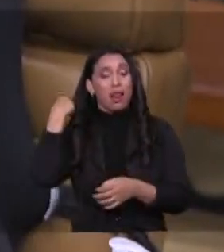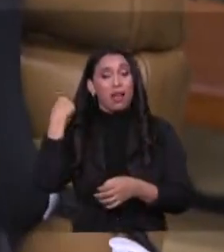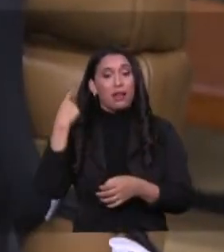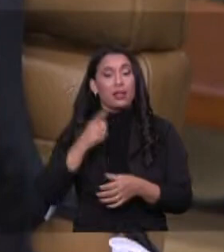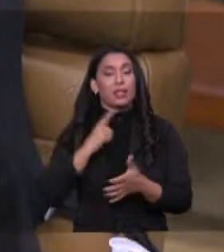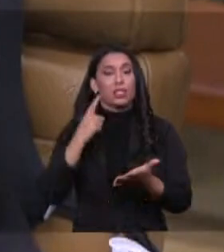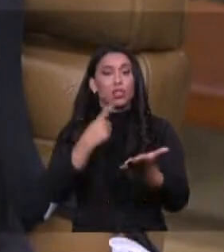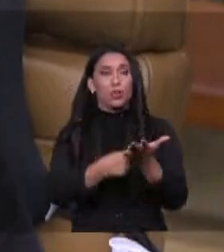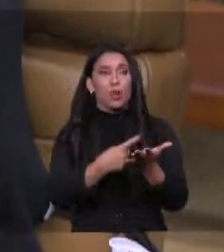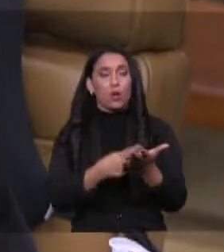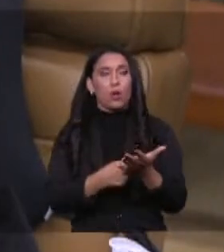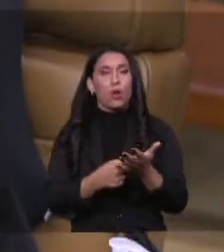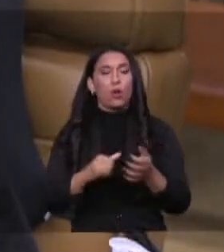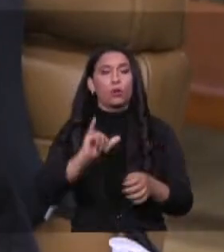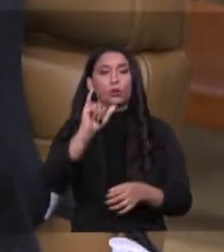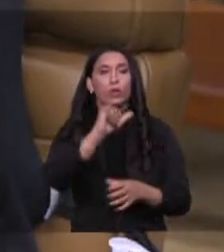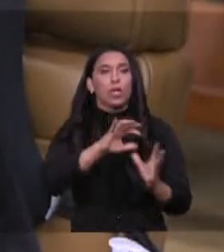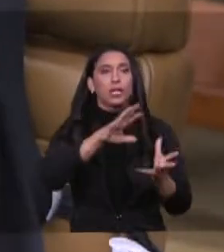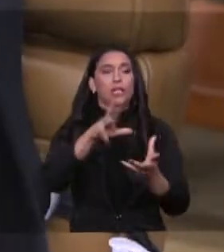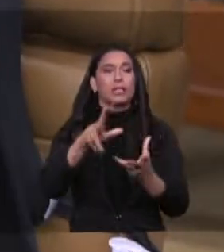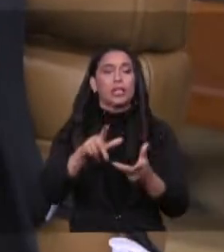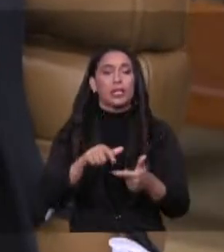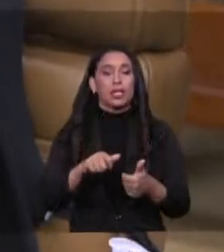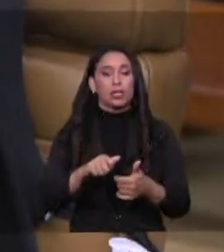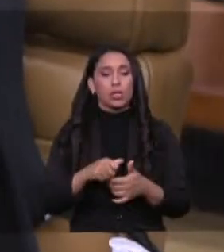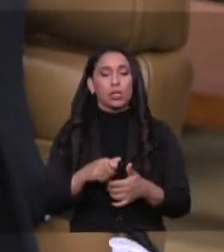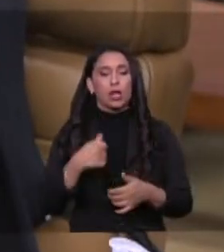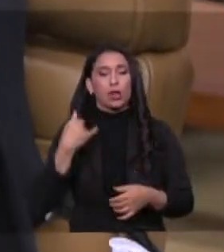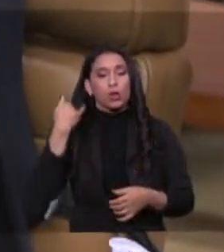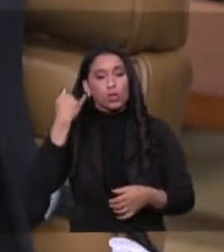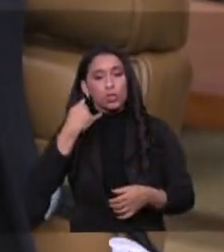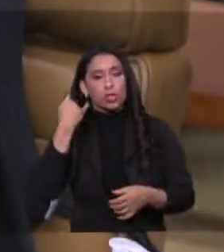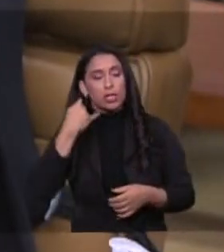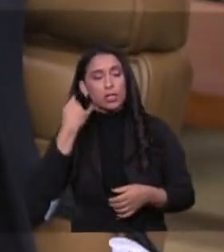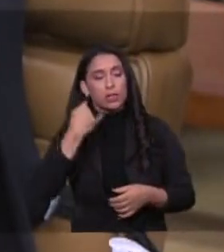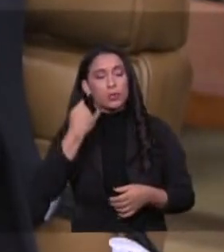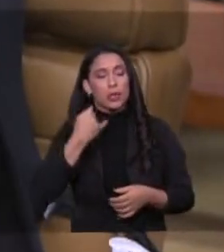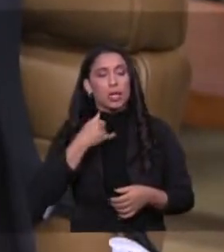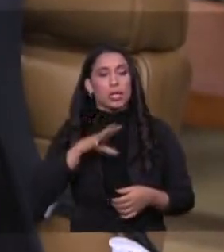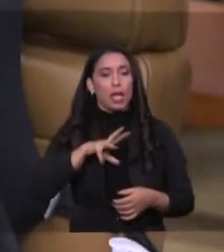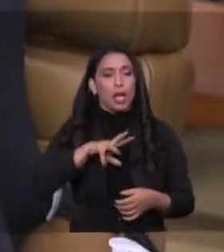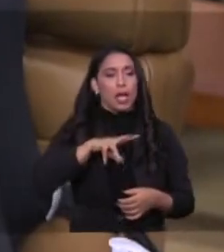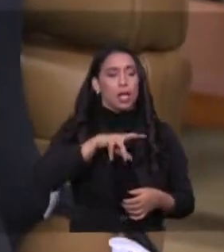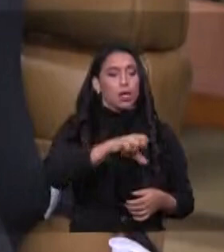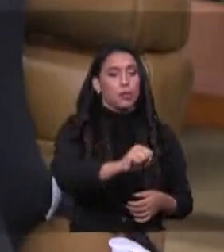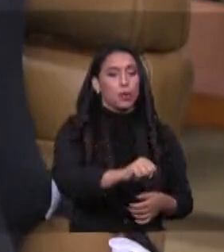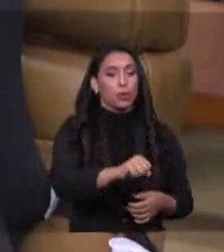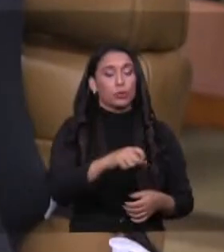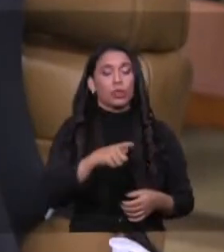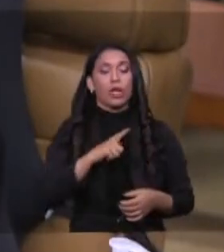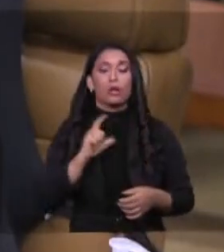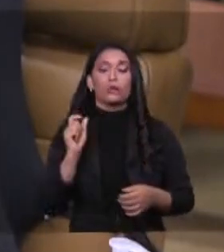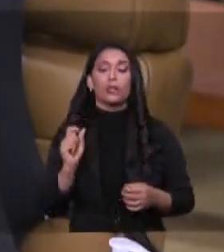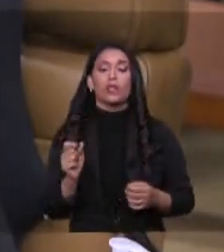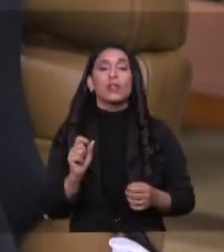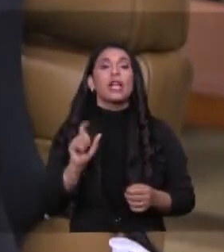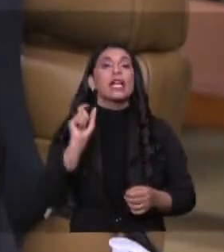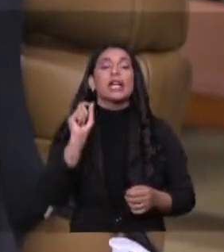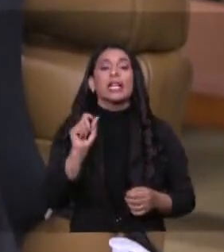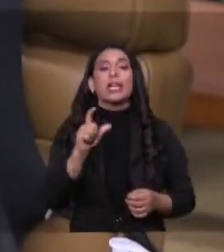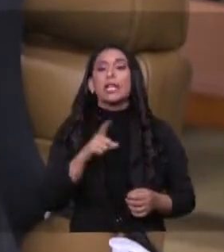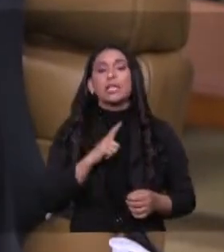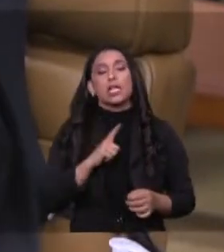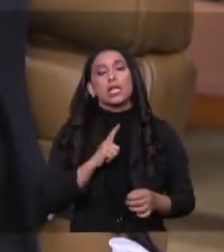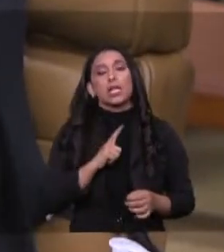um acordo internacional entre Espanha e Portugal, se estabeleceu quem teria direito